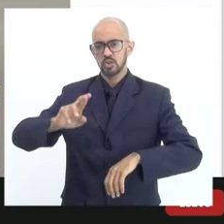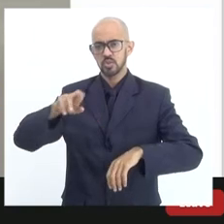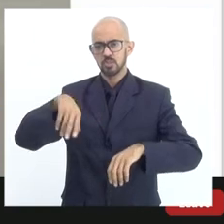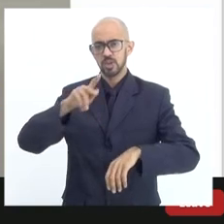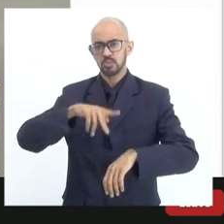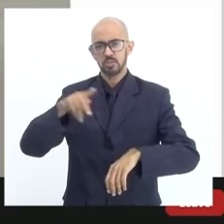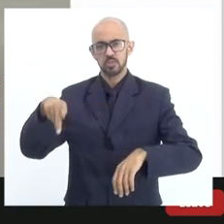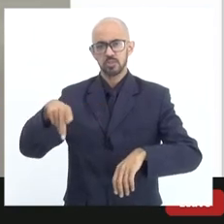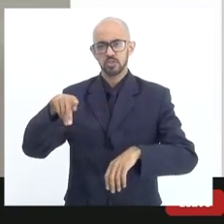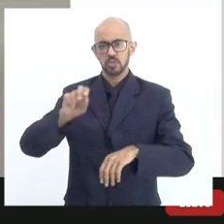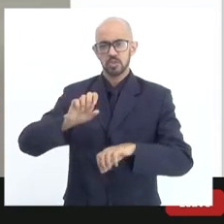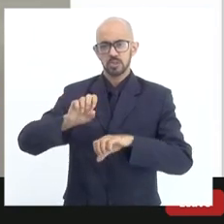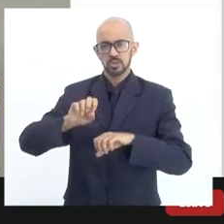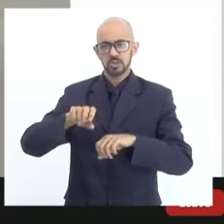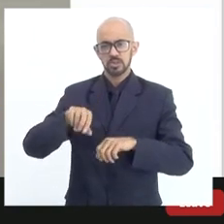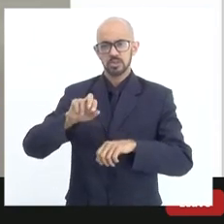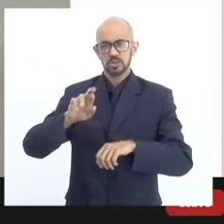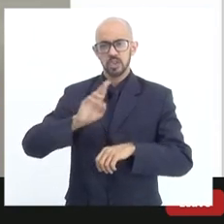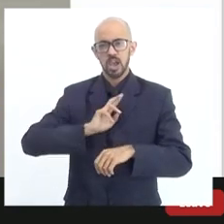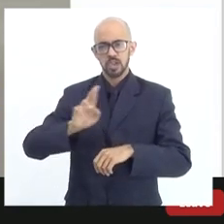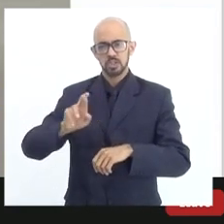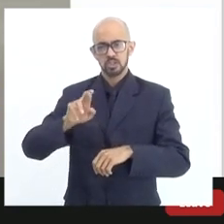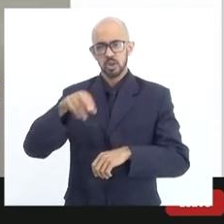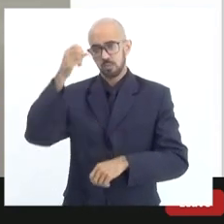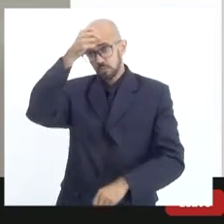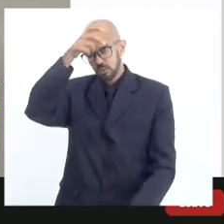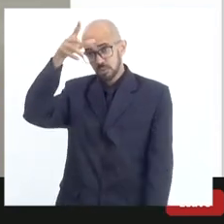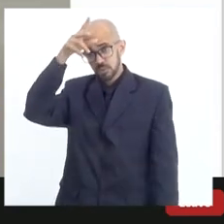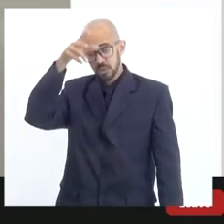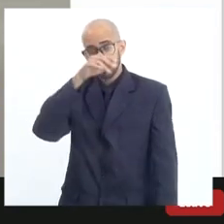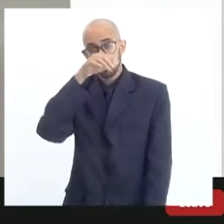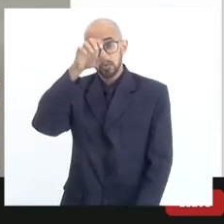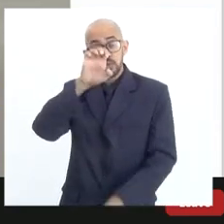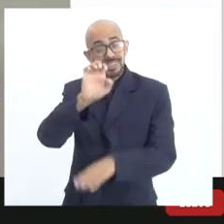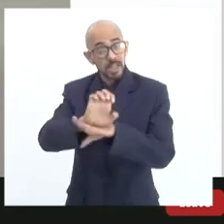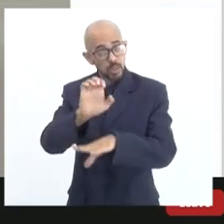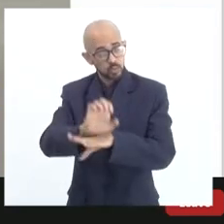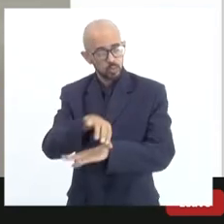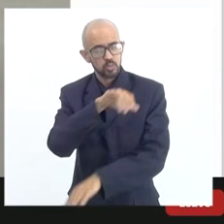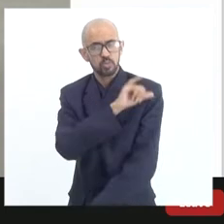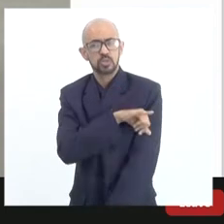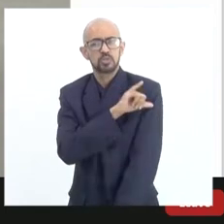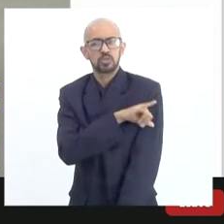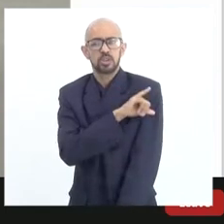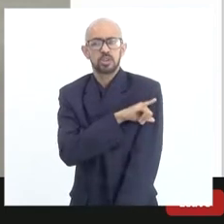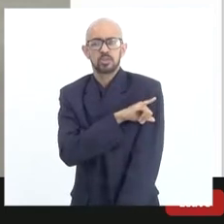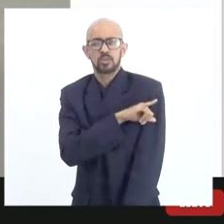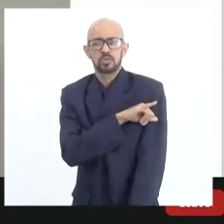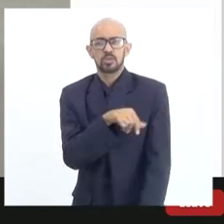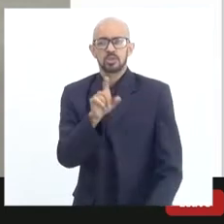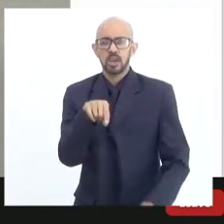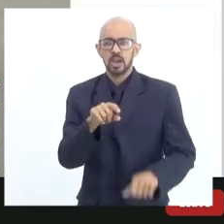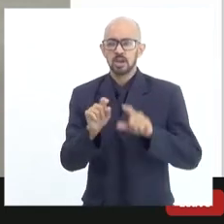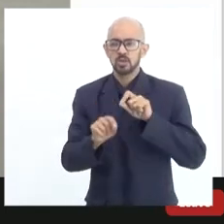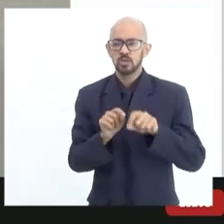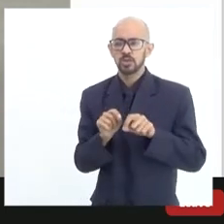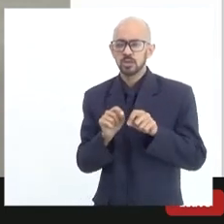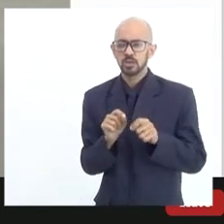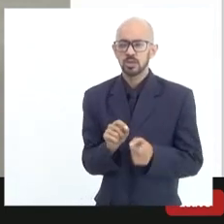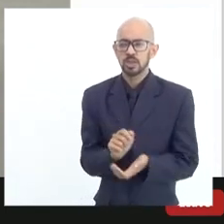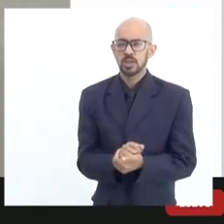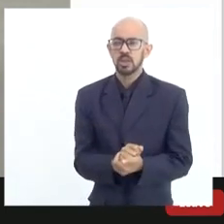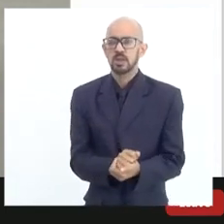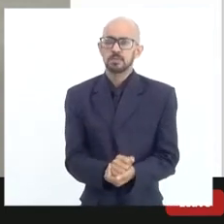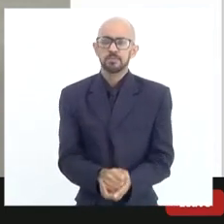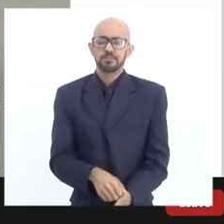de ensino religioso do município do estado do Rio de Janeiro, né? Que era um fórum de ensino religioso